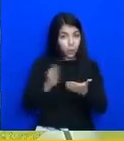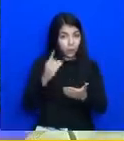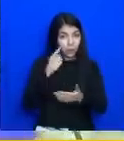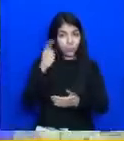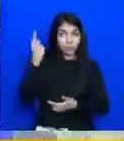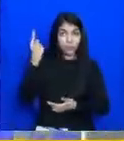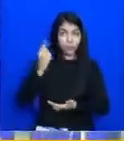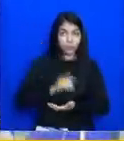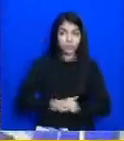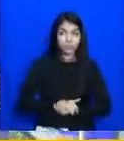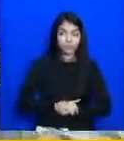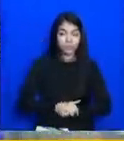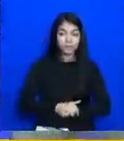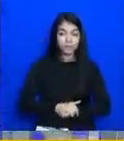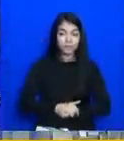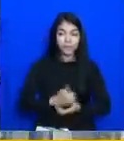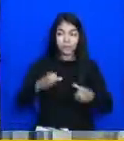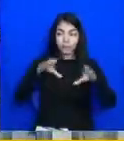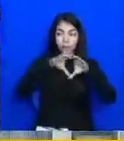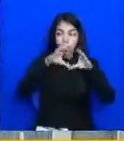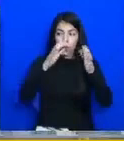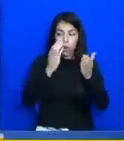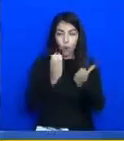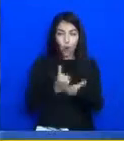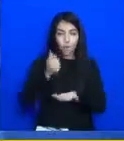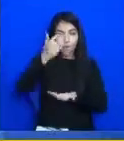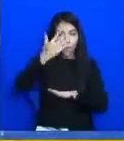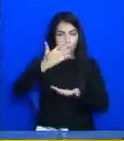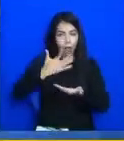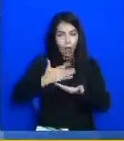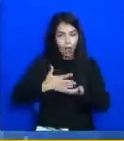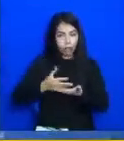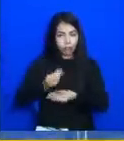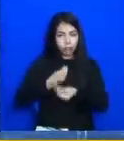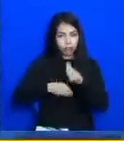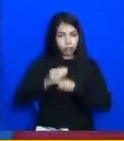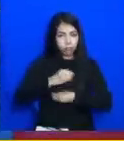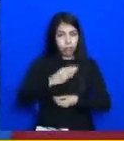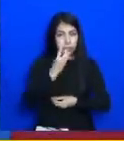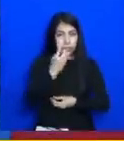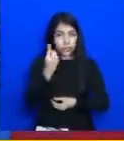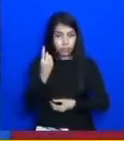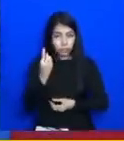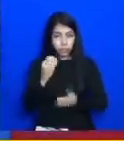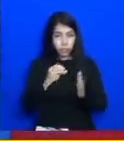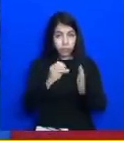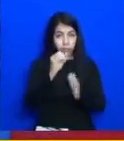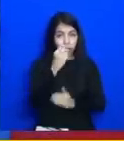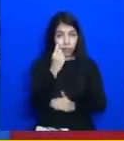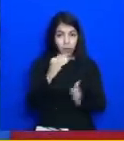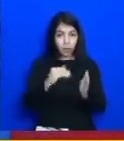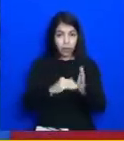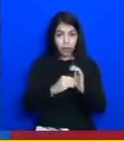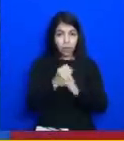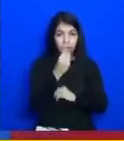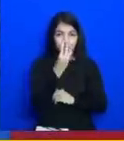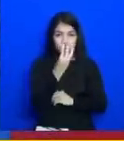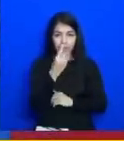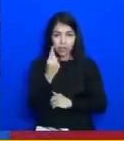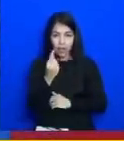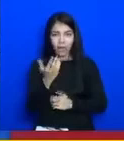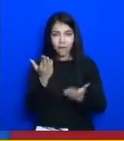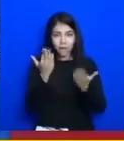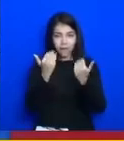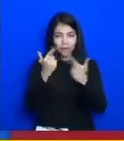Valendo! Globo carregado, embaralhando. 31 bolas numeradas de 01 a 31. Pode chamar que a sorte